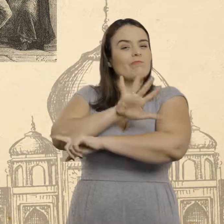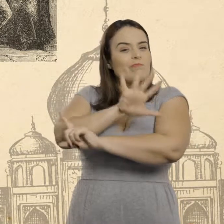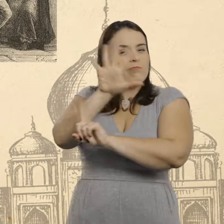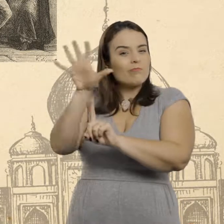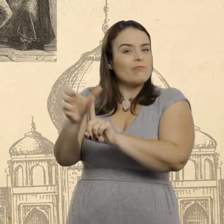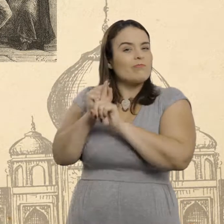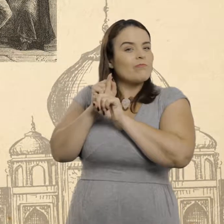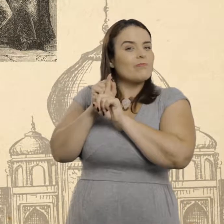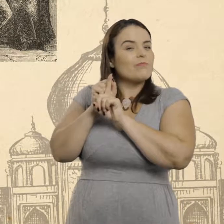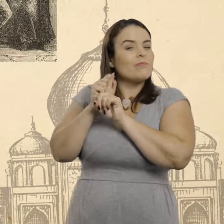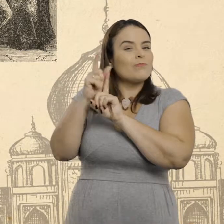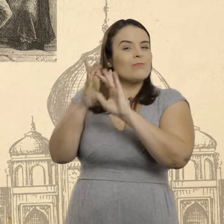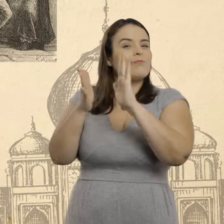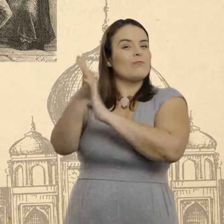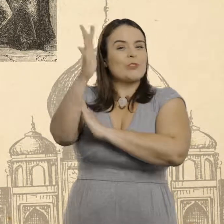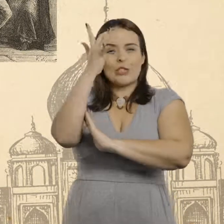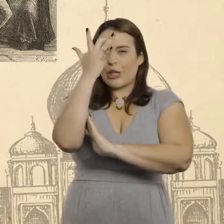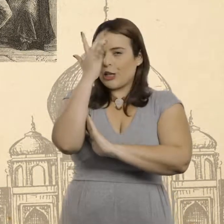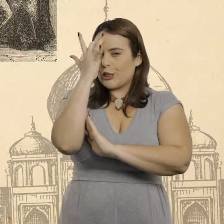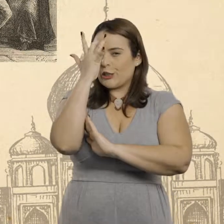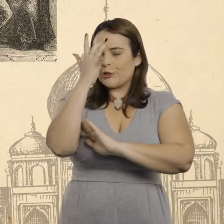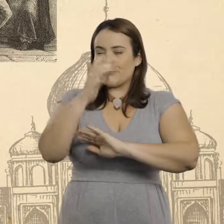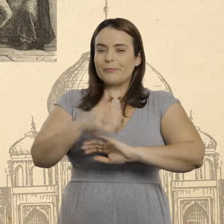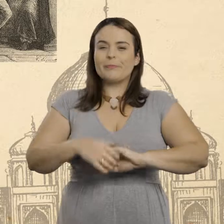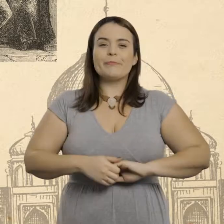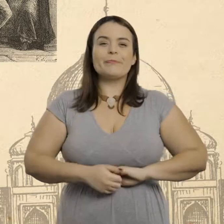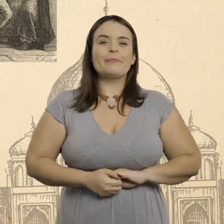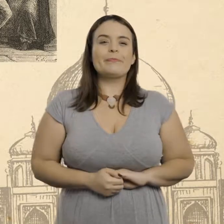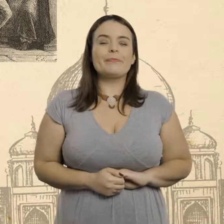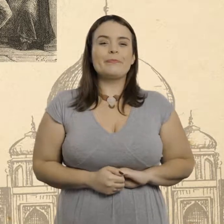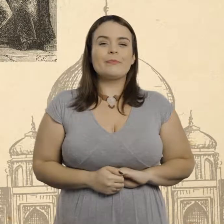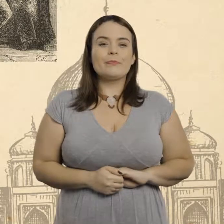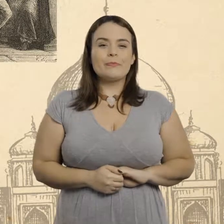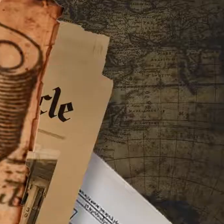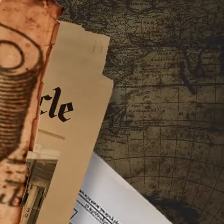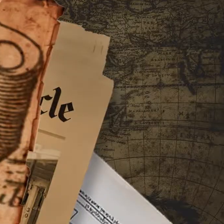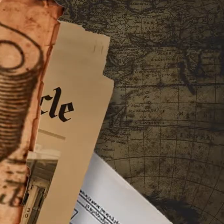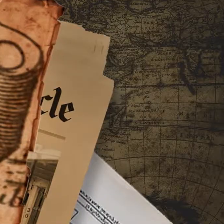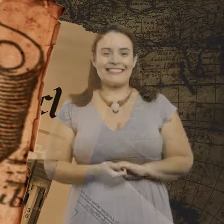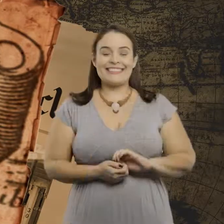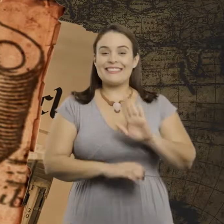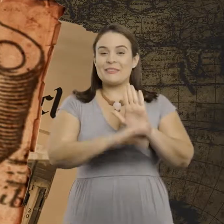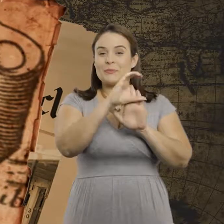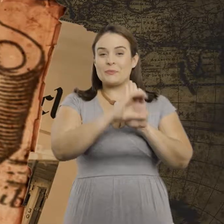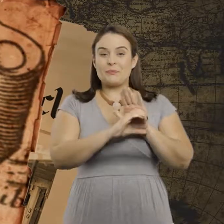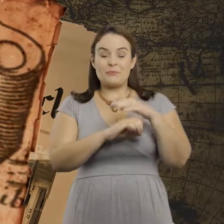conseguir um jeito de prender Passepartout antes dele sair da Índia.